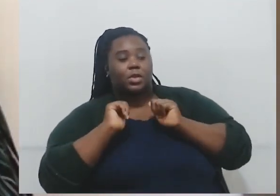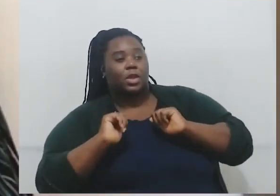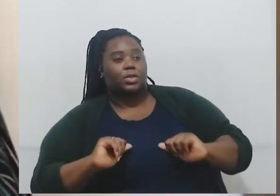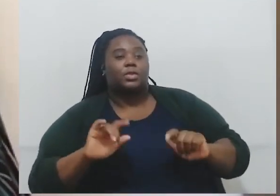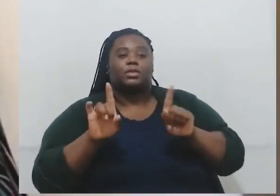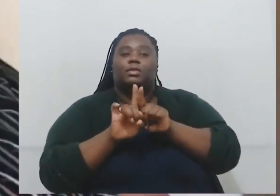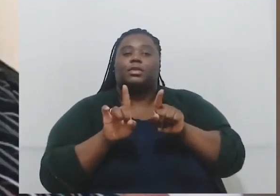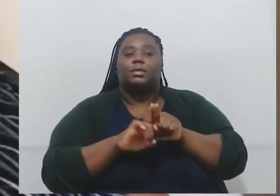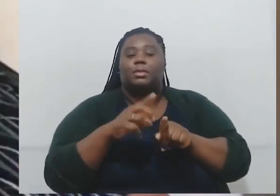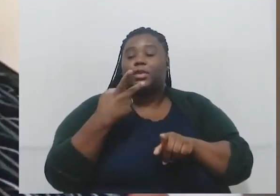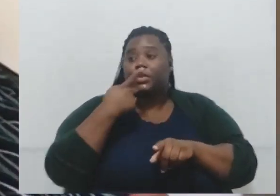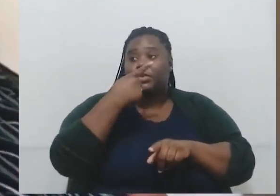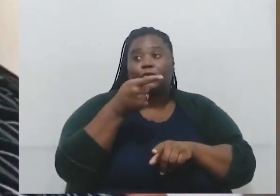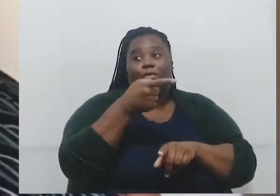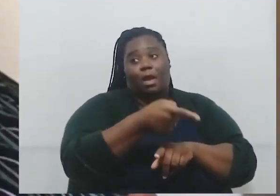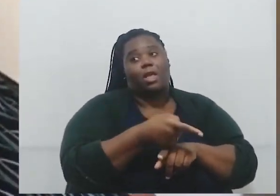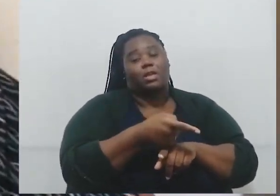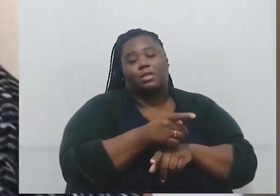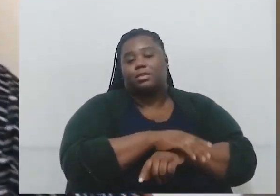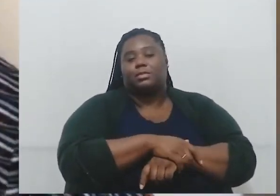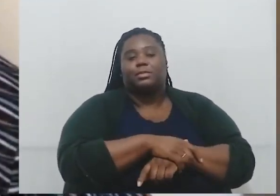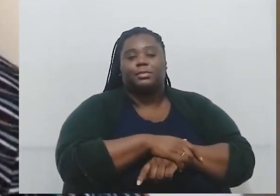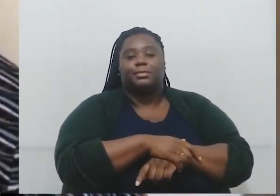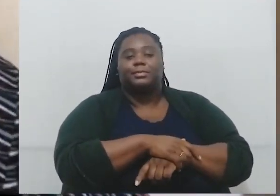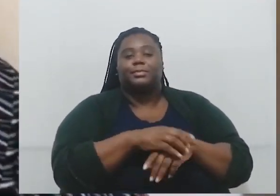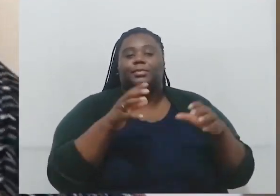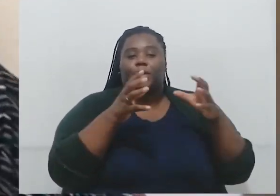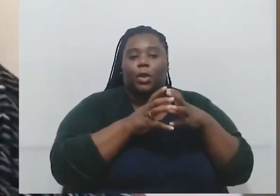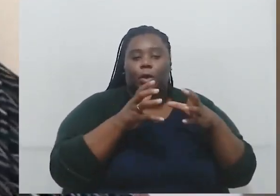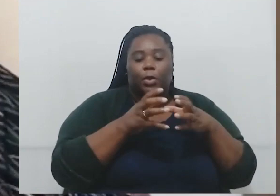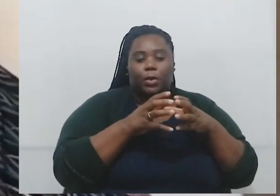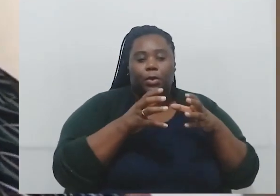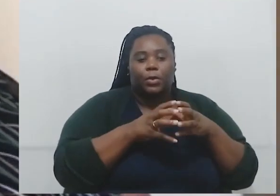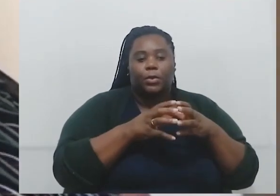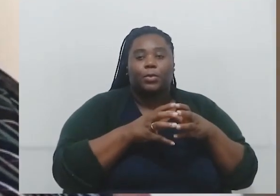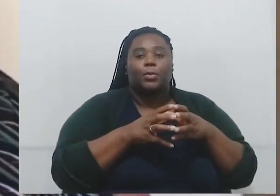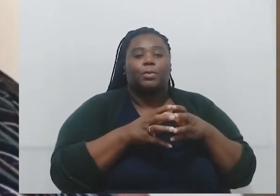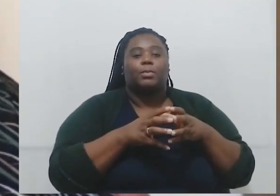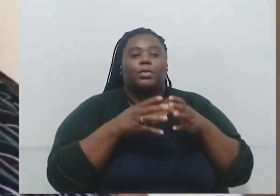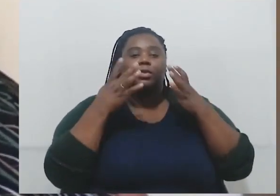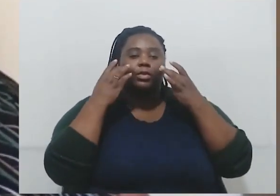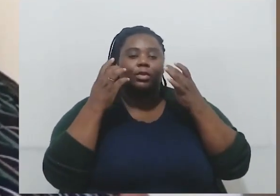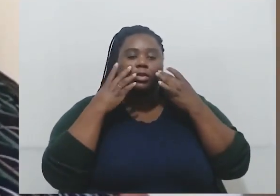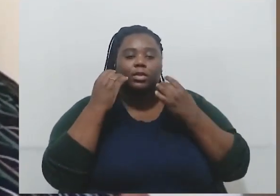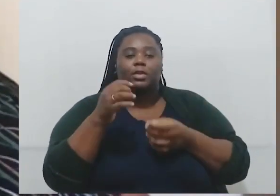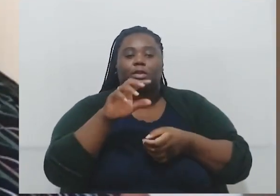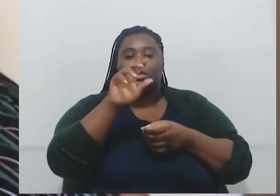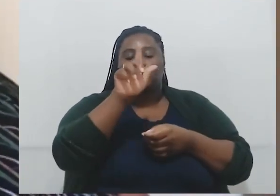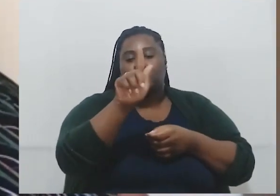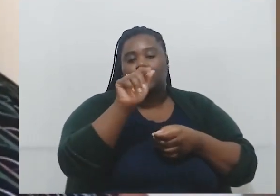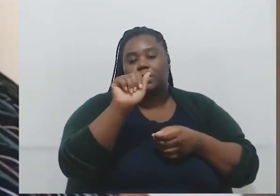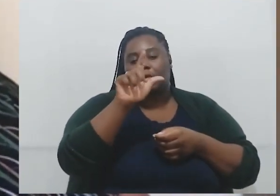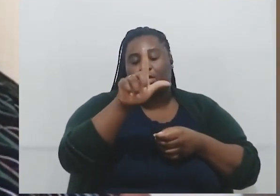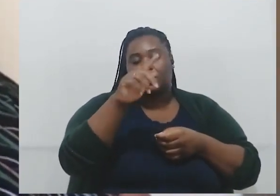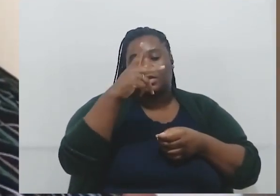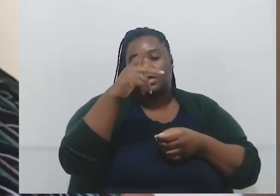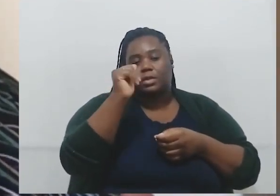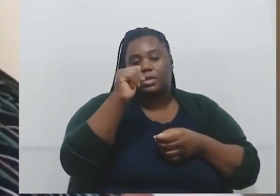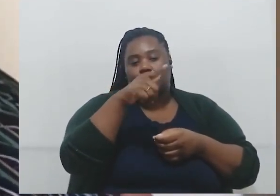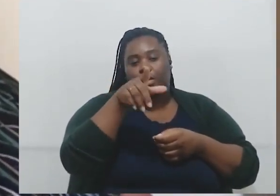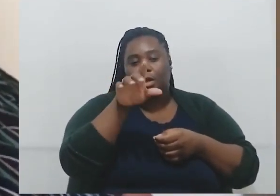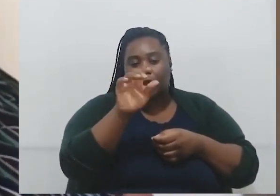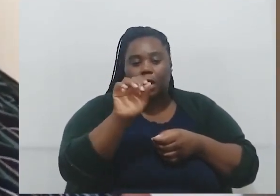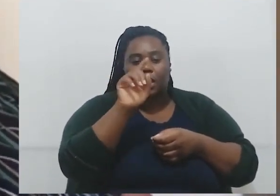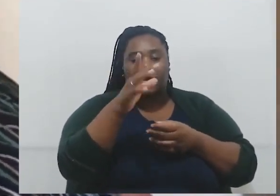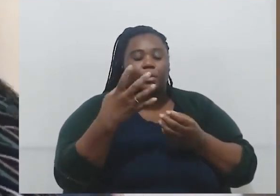falar de Grace. E grupos de teatro, os últimos trabalhos do Grupo Galpão, assim, me emocionam muito. Eu acho muito lindo.